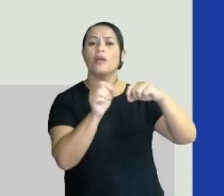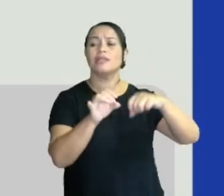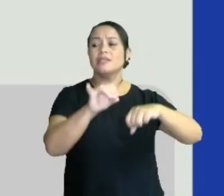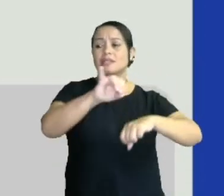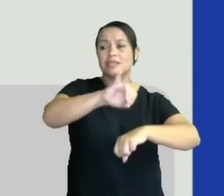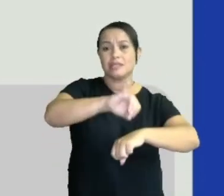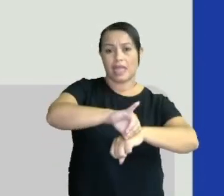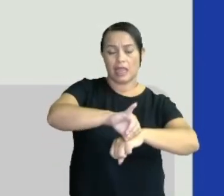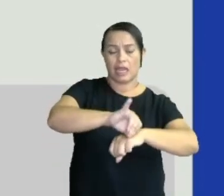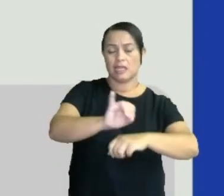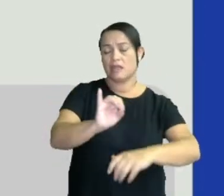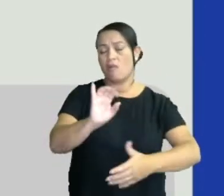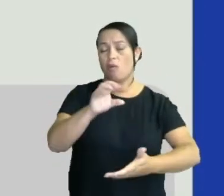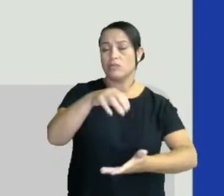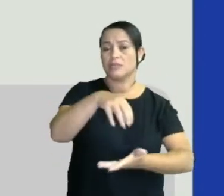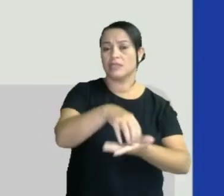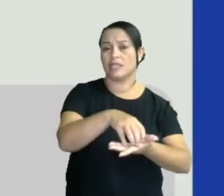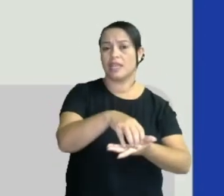centralizava